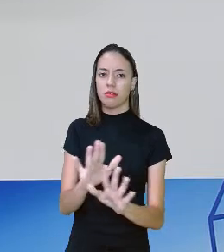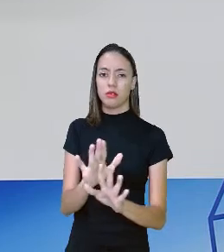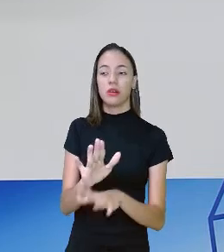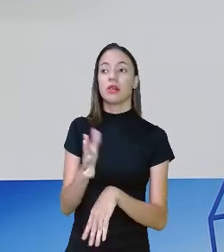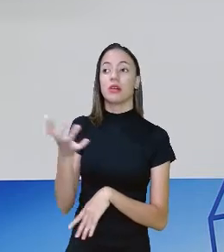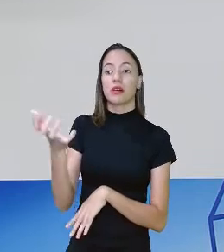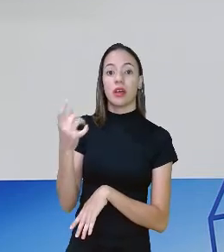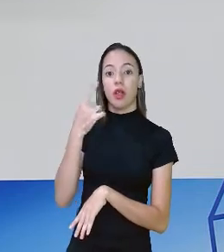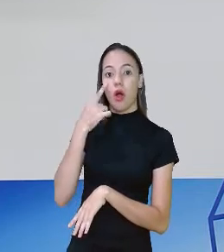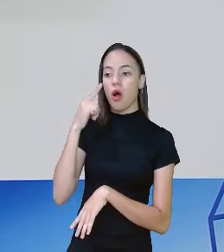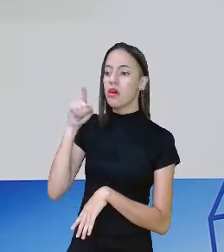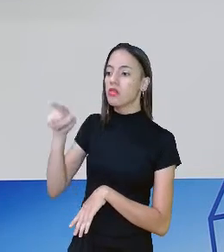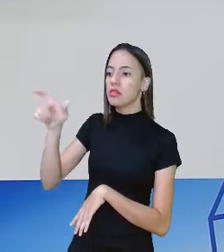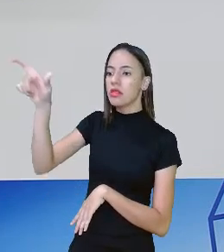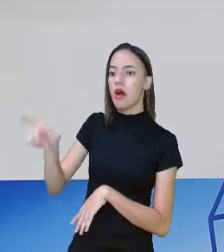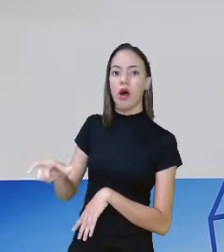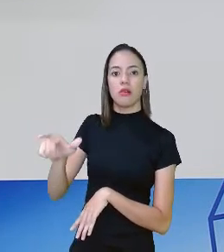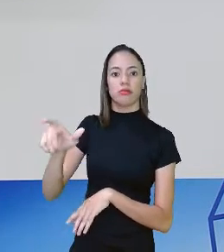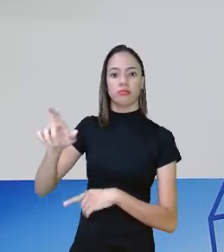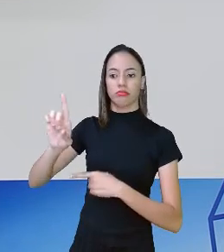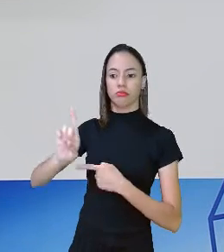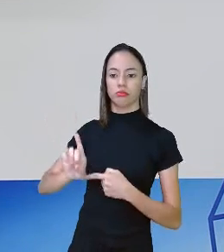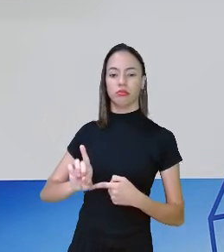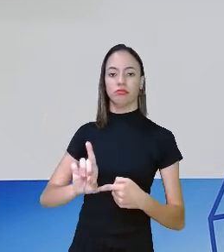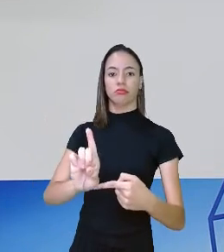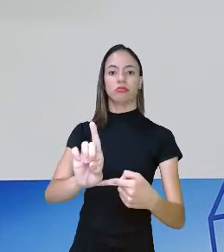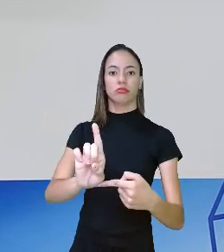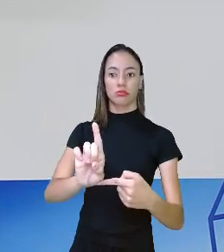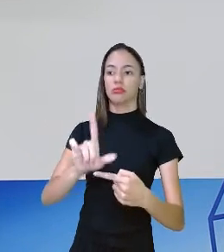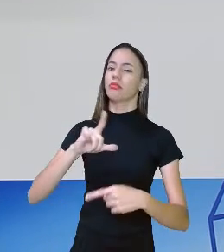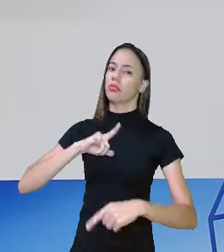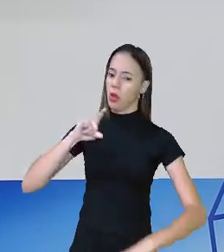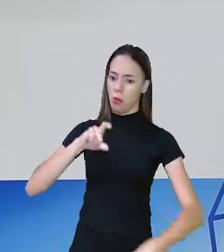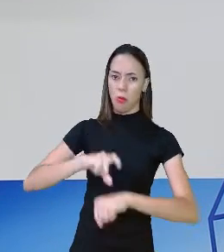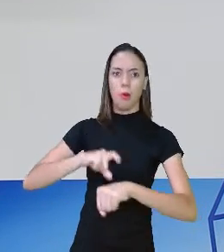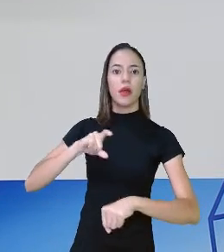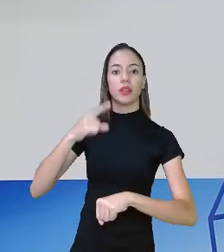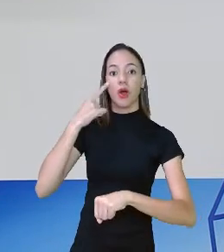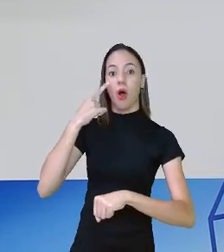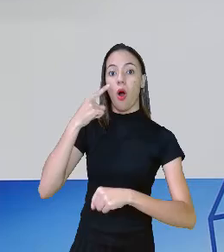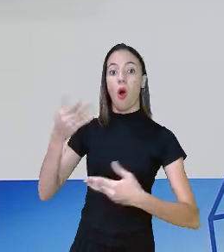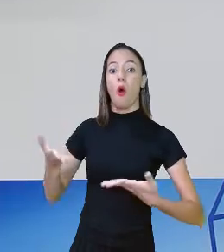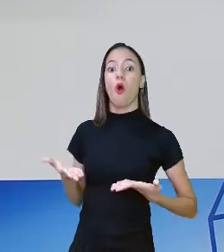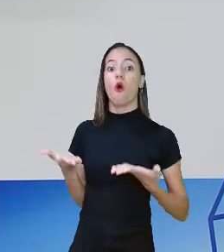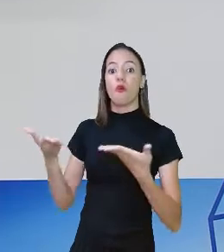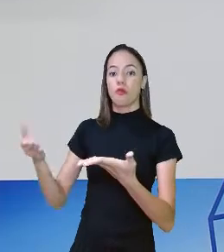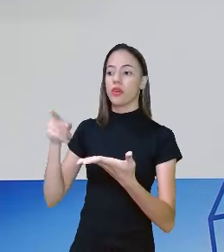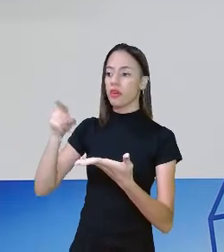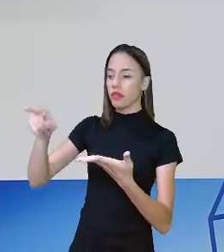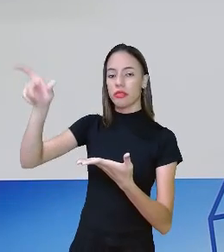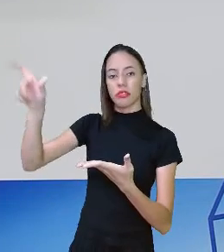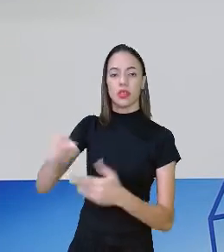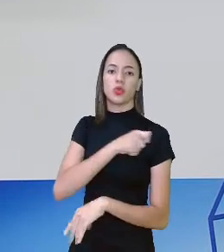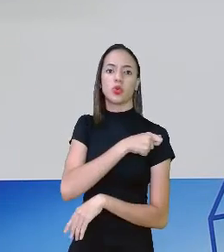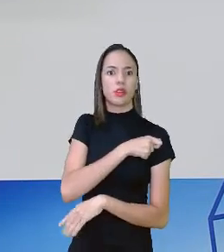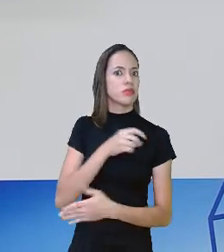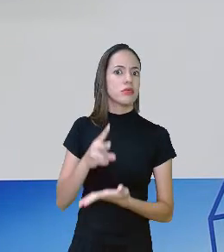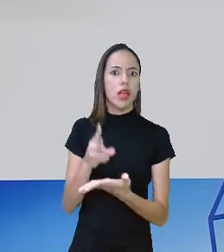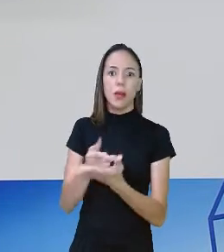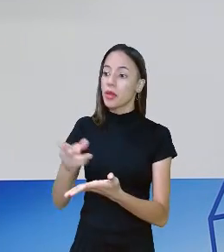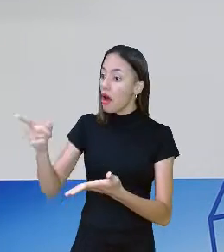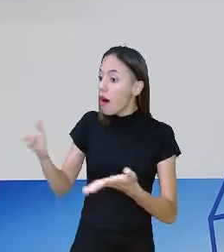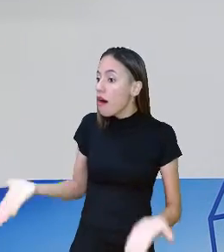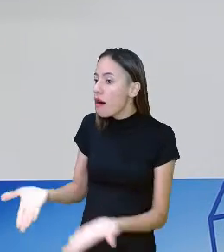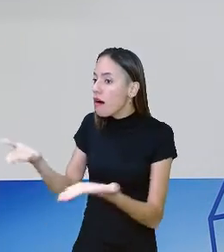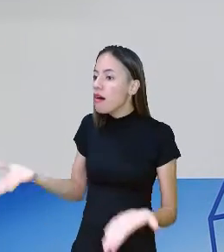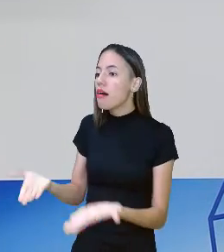na frente, fazendo uma apresentação. Ele vai chegar um momento, o convite vai ter que ser lançado sempre. É interessante